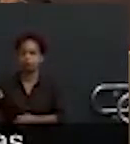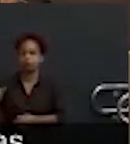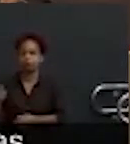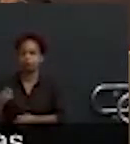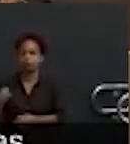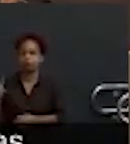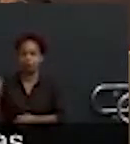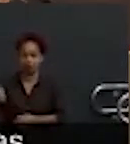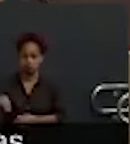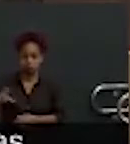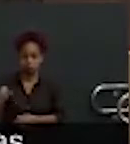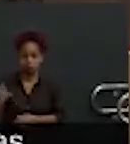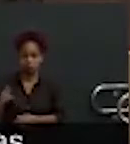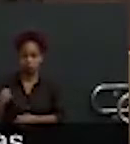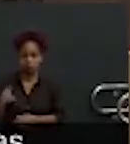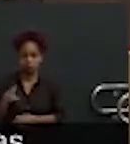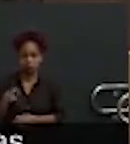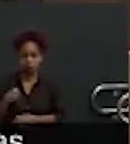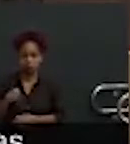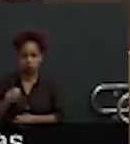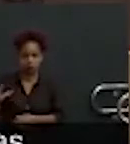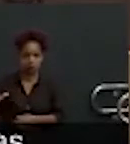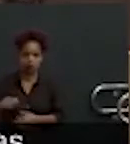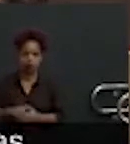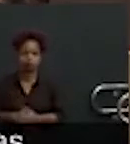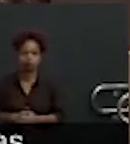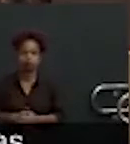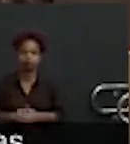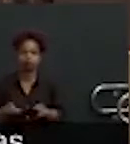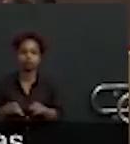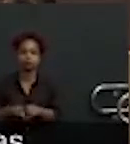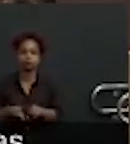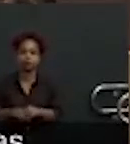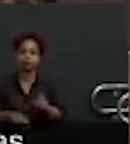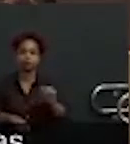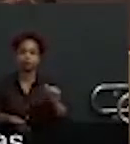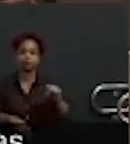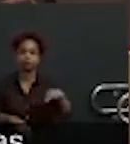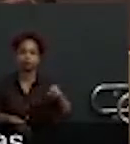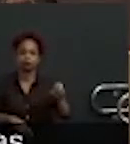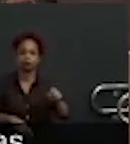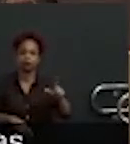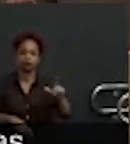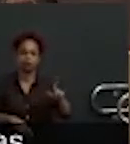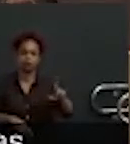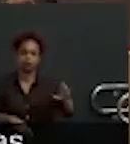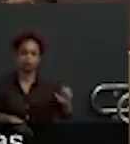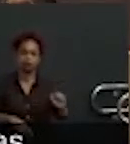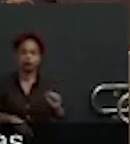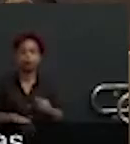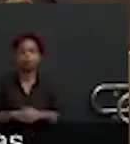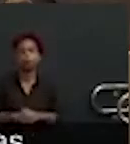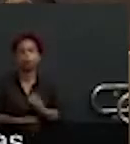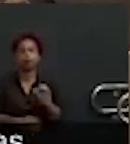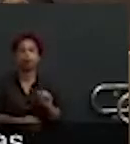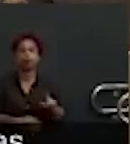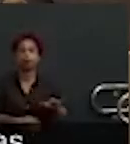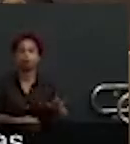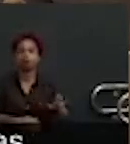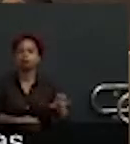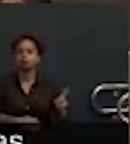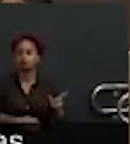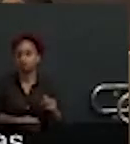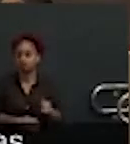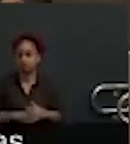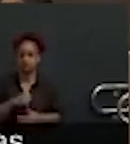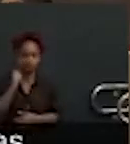Oberts Cordovil, Ângela Maria Silveira dos Santos, Cláudio Henrique da Cruz